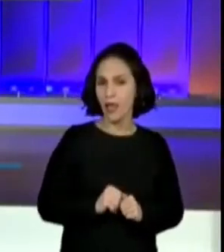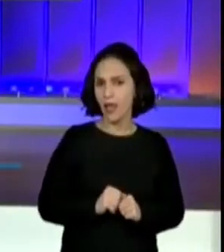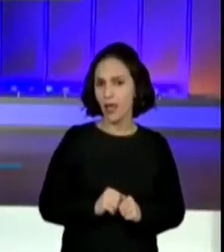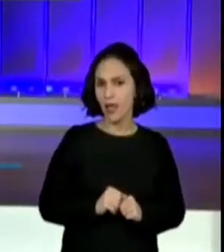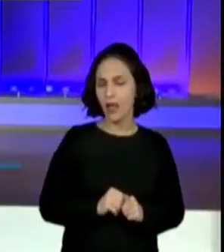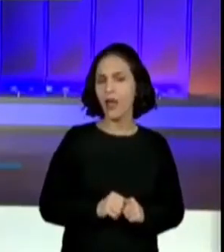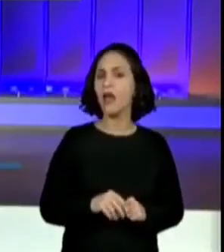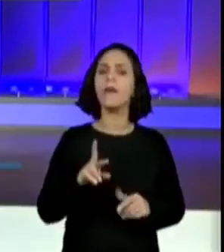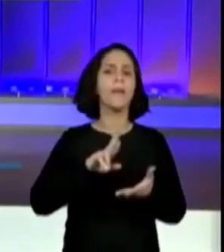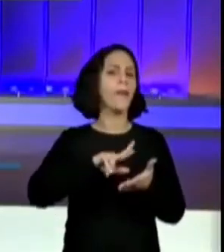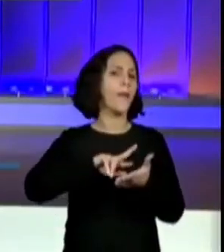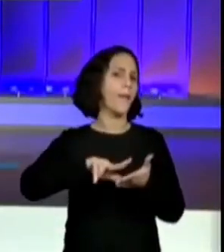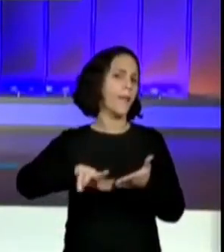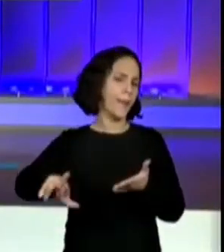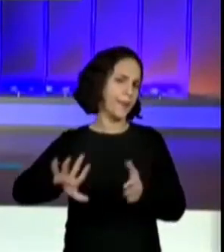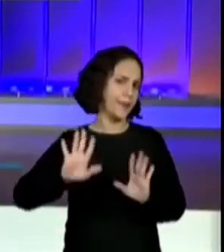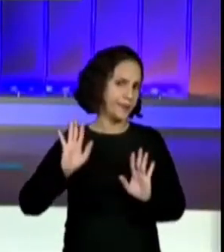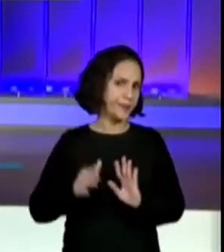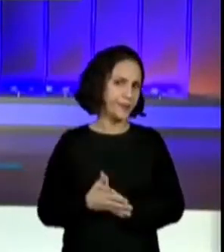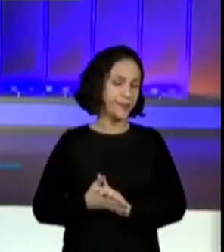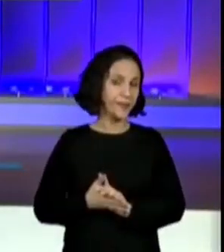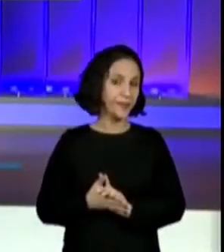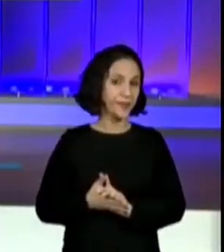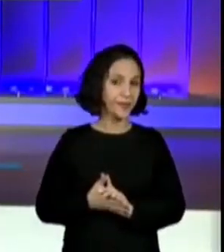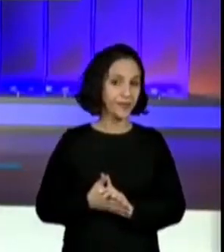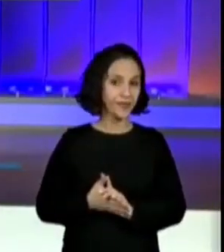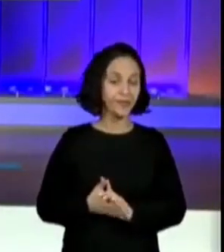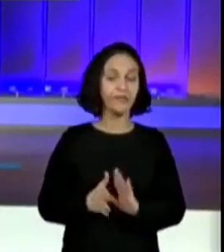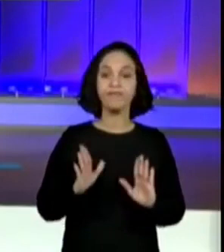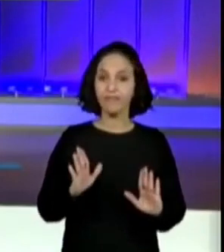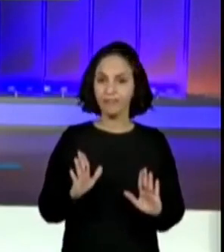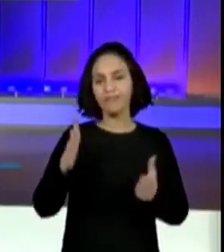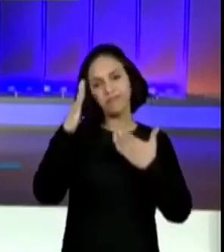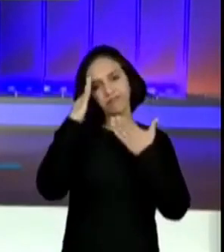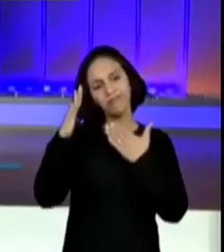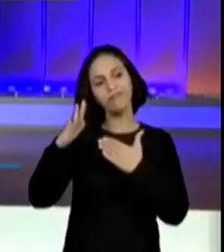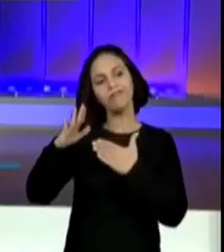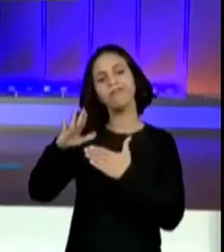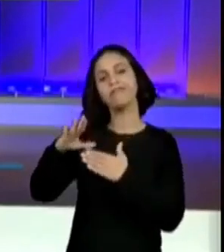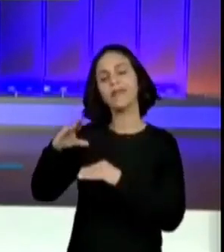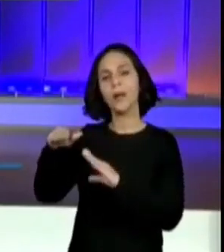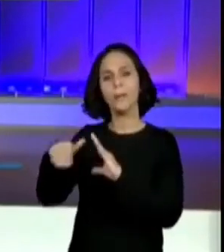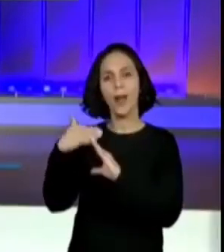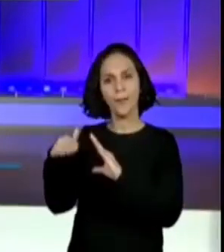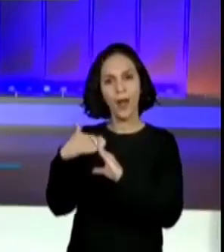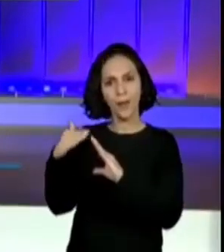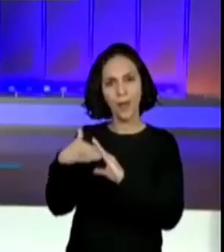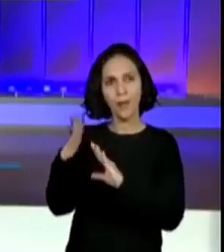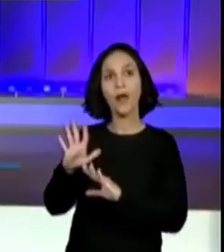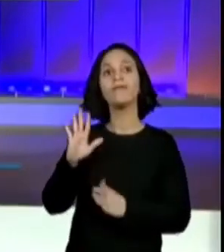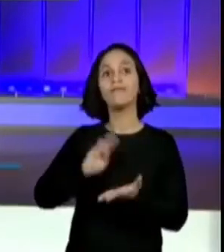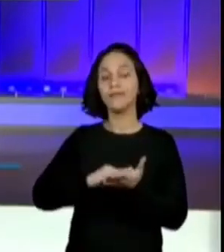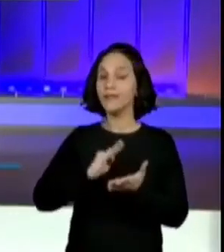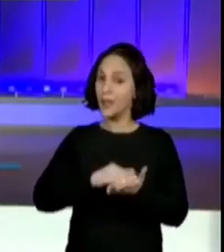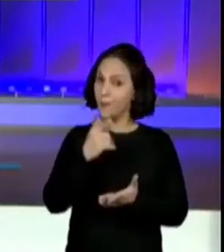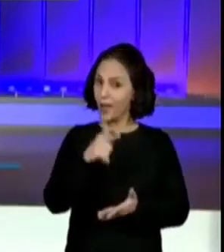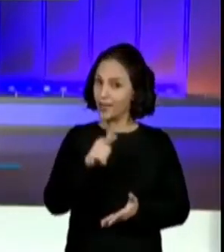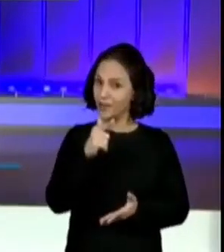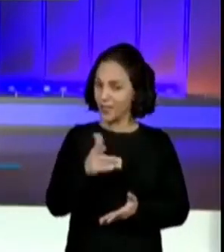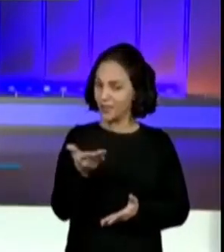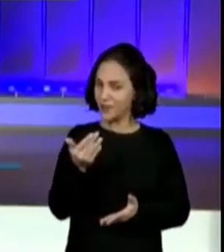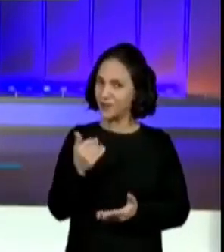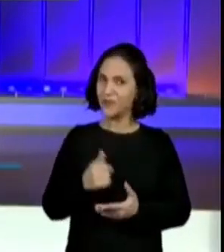inúmeras possibilidades Ok então muito obrigada pelas contribuições de vocês mas eu vou precisar ainda hoje hein